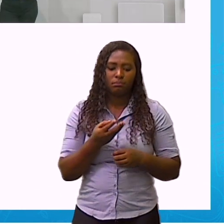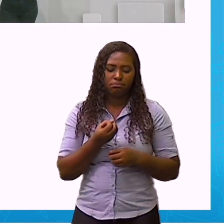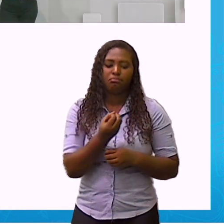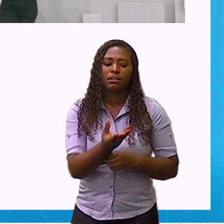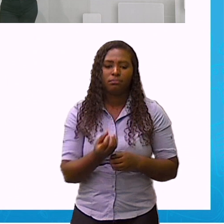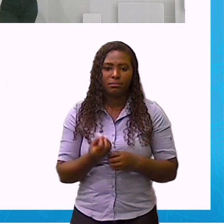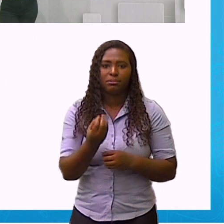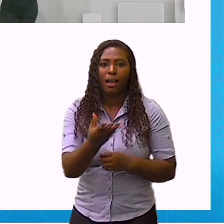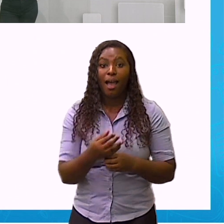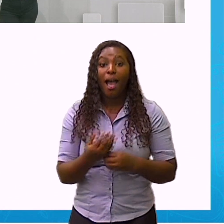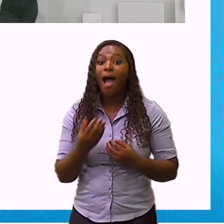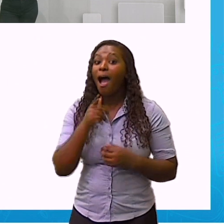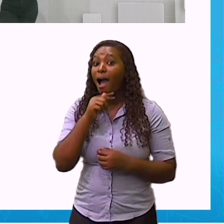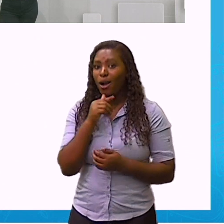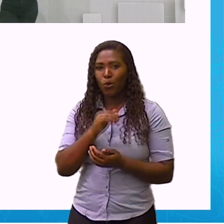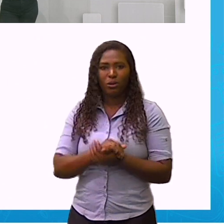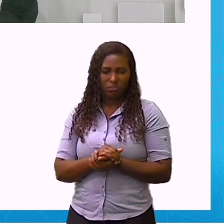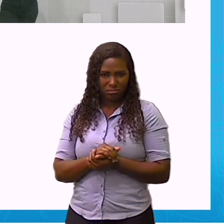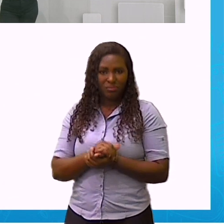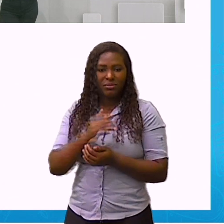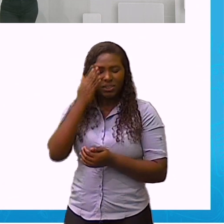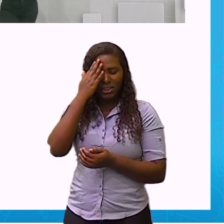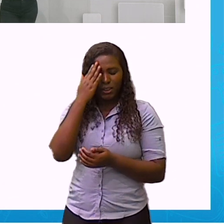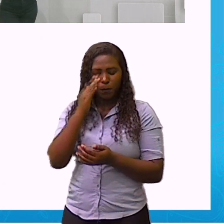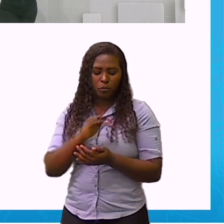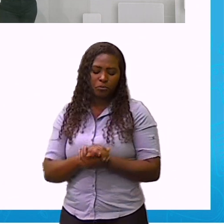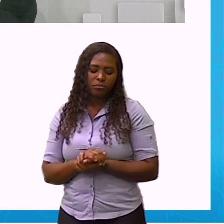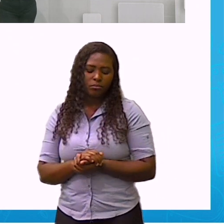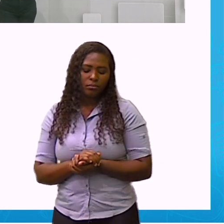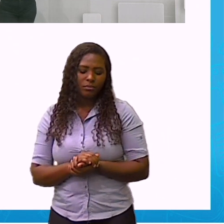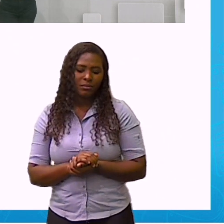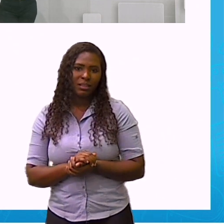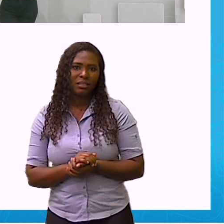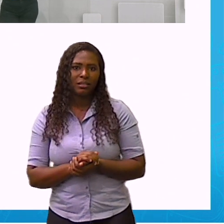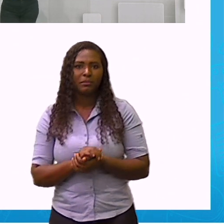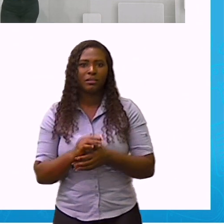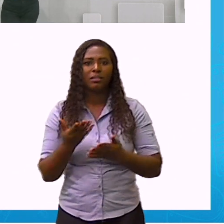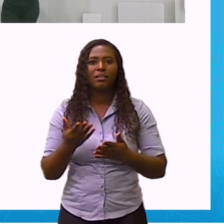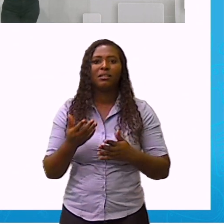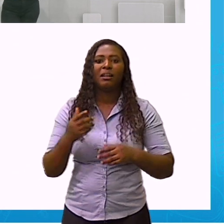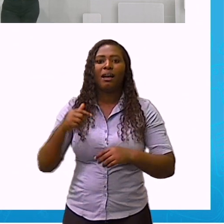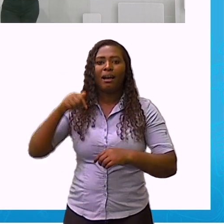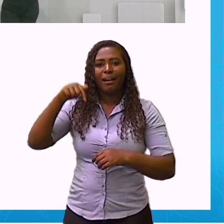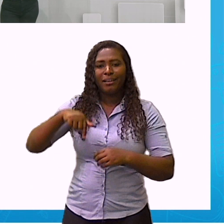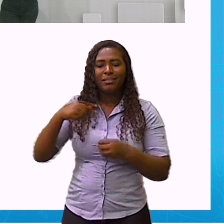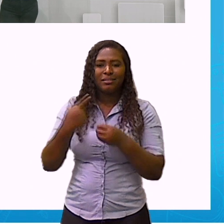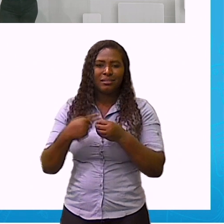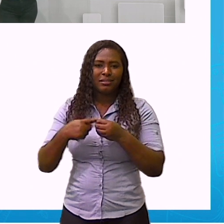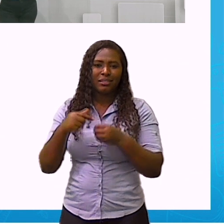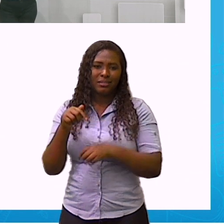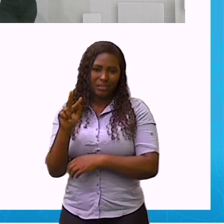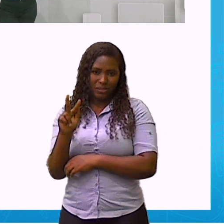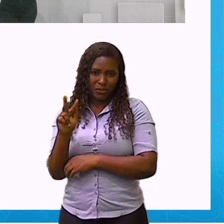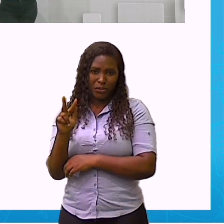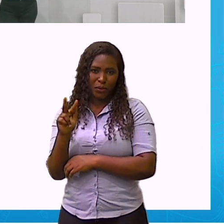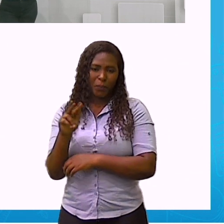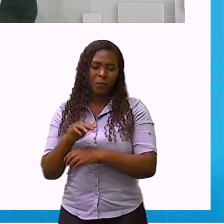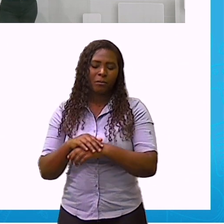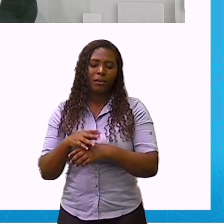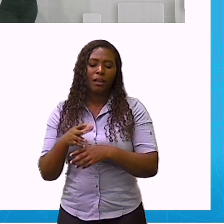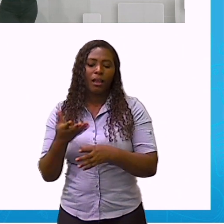o governador Valadares, ela capta a água para tratamento e distribuição para a